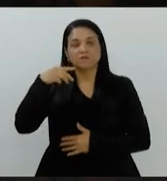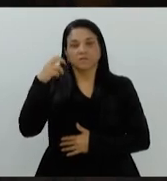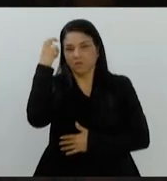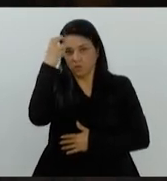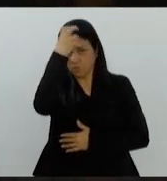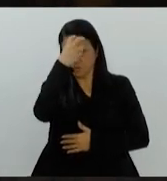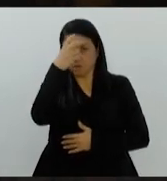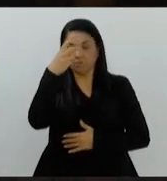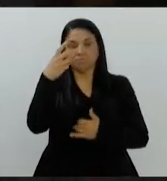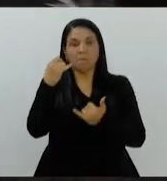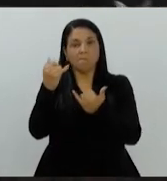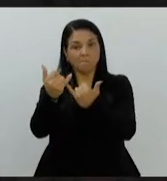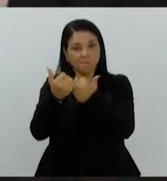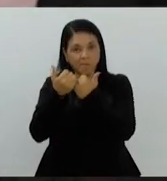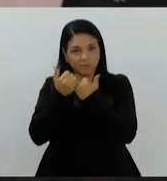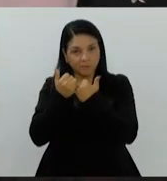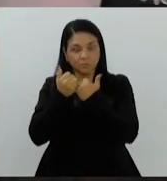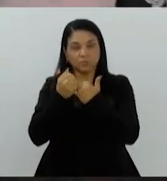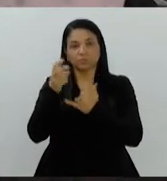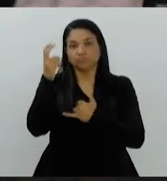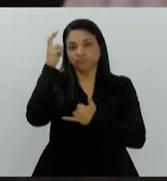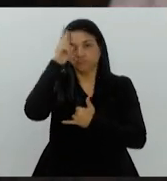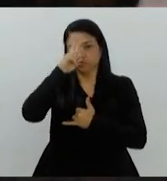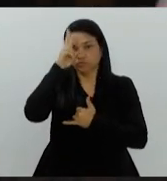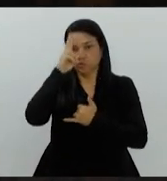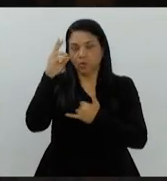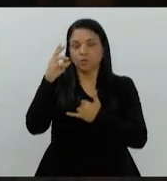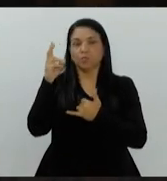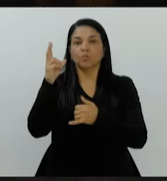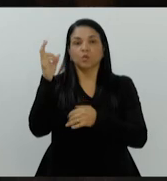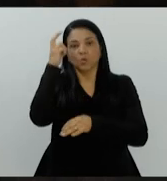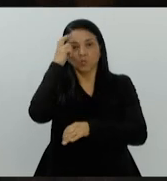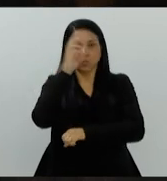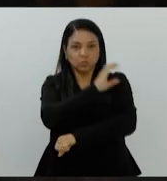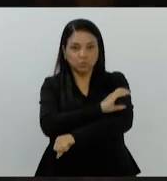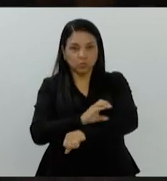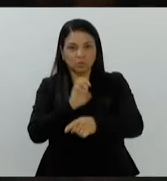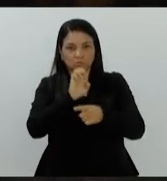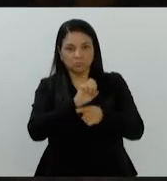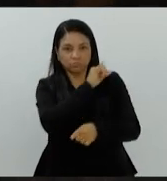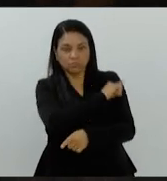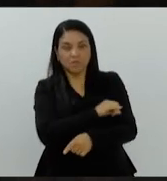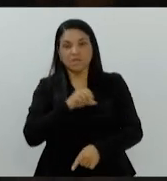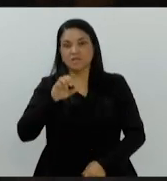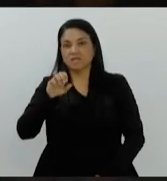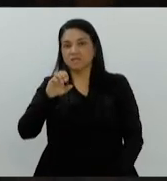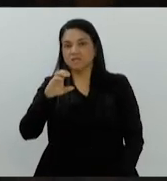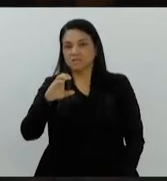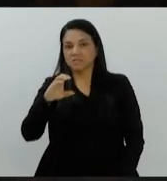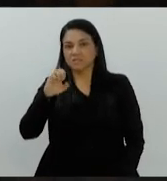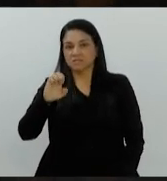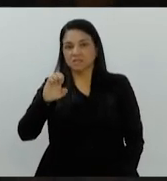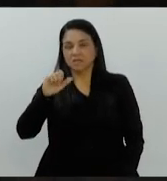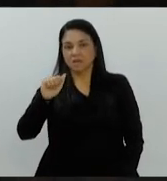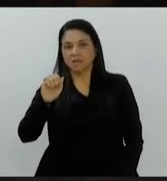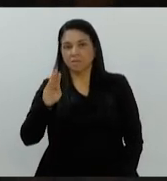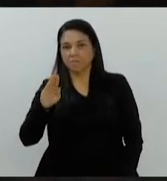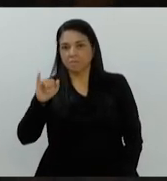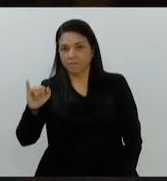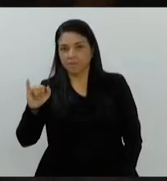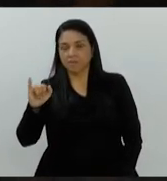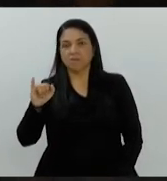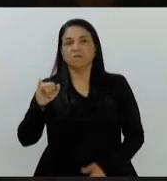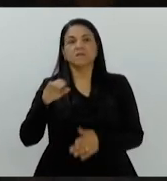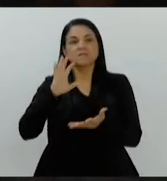declara como patrimônio histórico, cultural e imaterial do Estado do Rio de Janeiro o CEABIR, Centro de Estudos